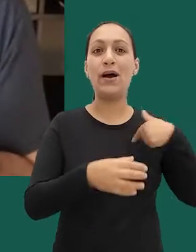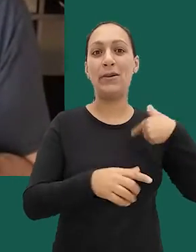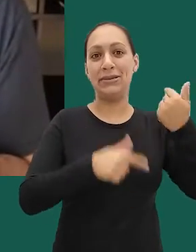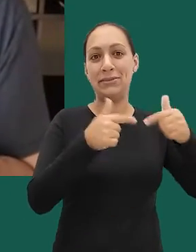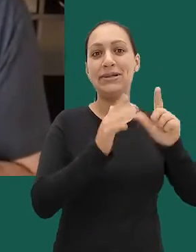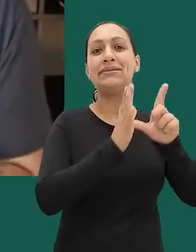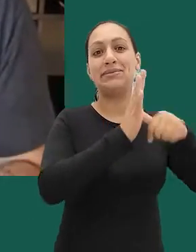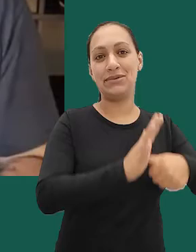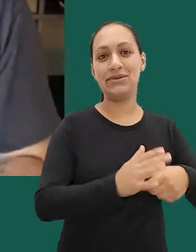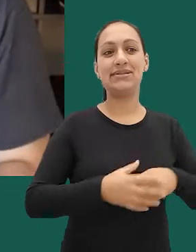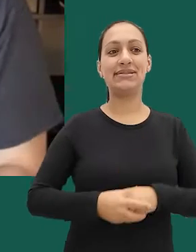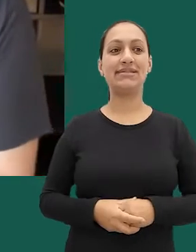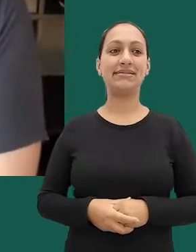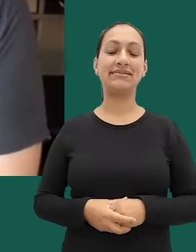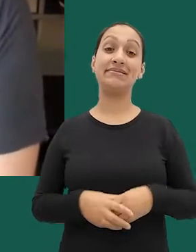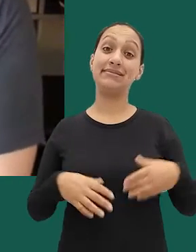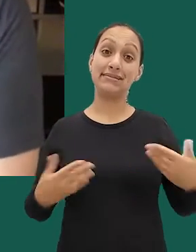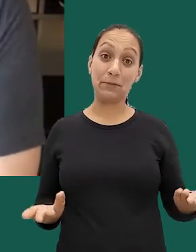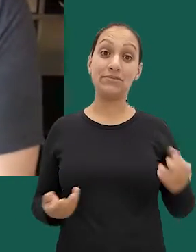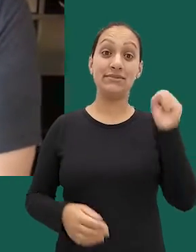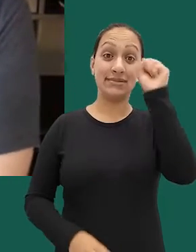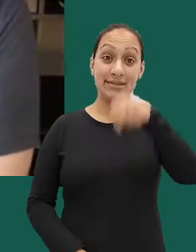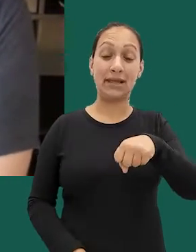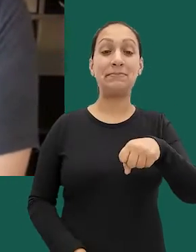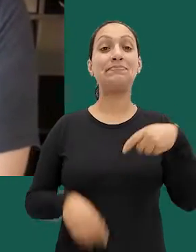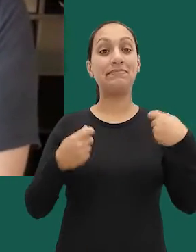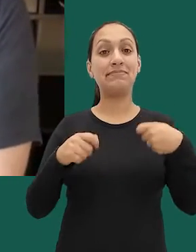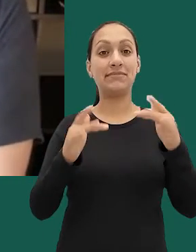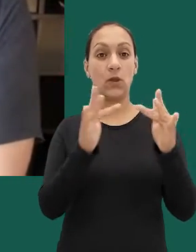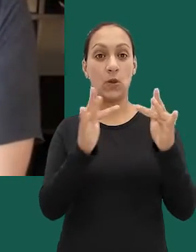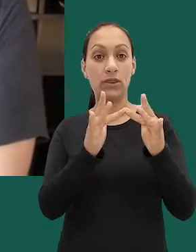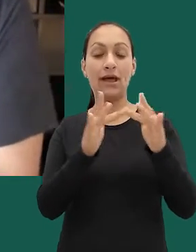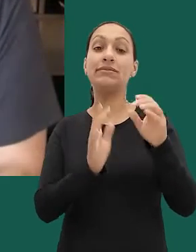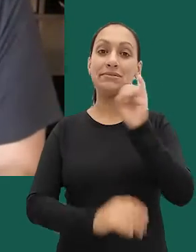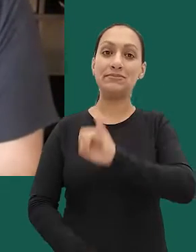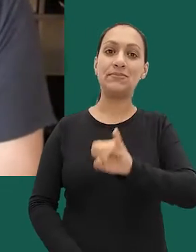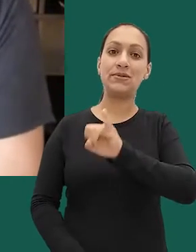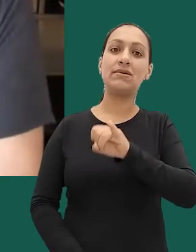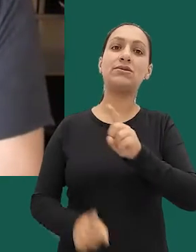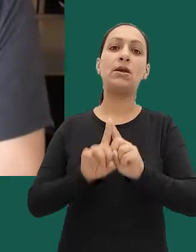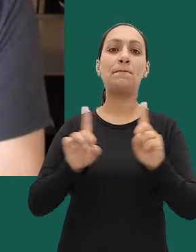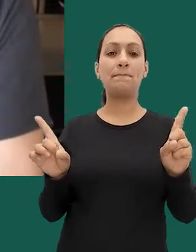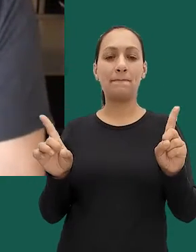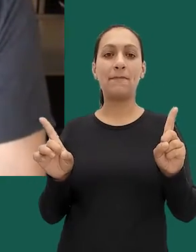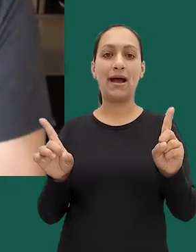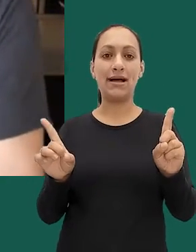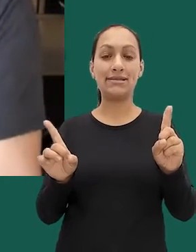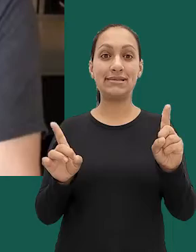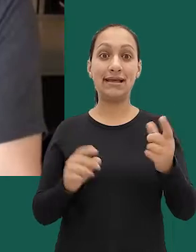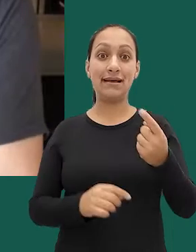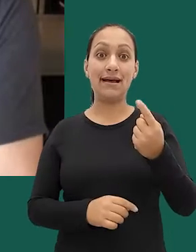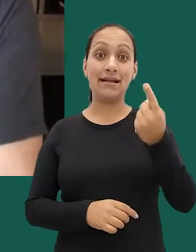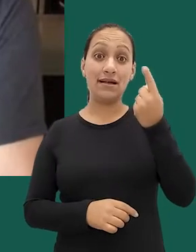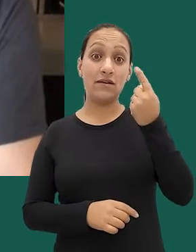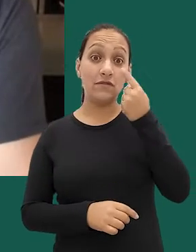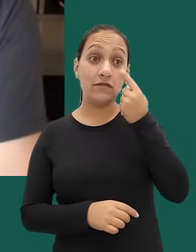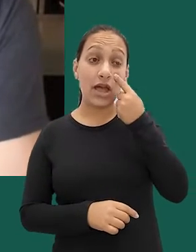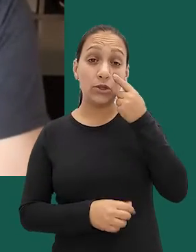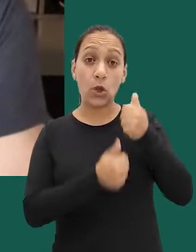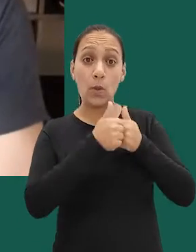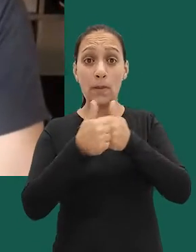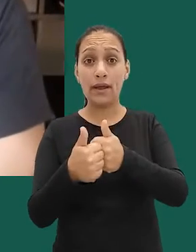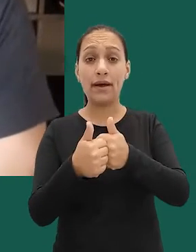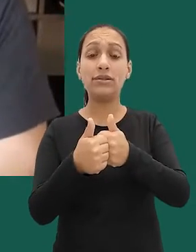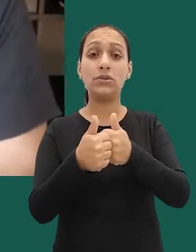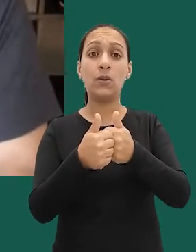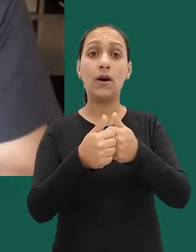também, apliquei para a vaga. Então, sim, não só networking é importante, mas tá ligado nas redes sociais, sim, hashtags que a gente